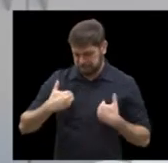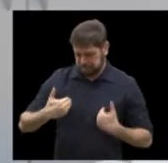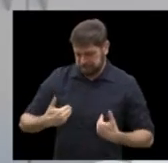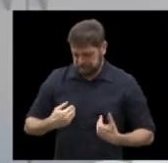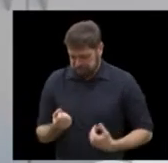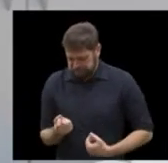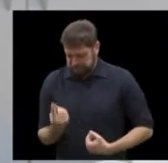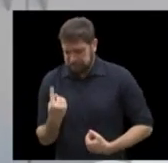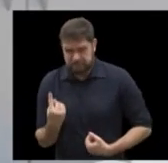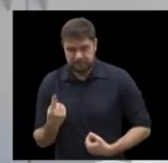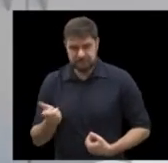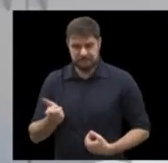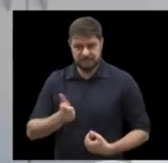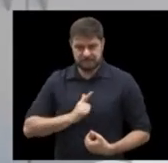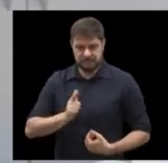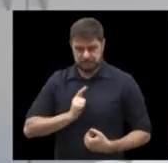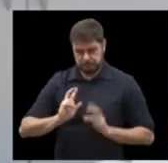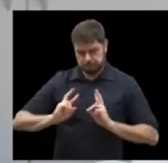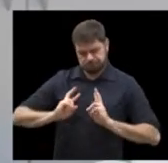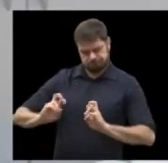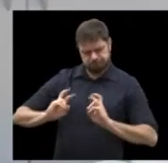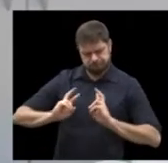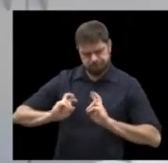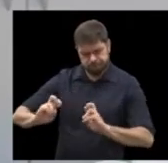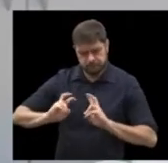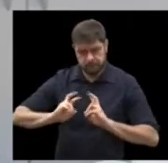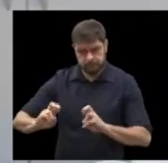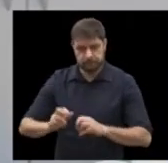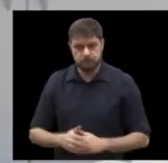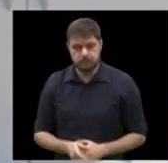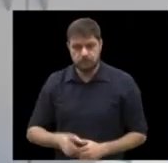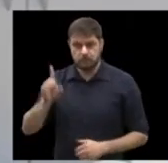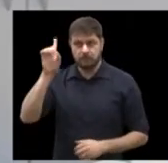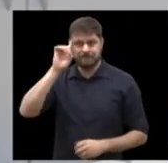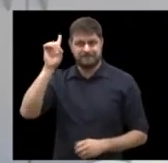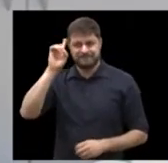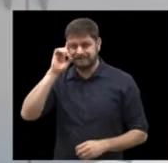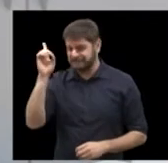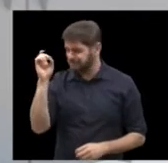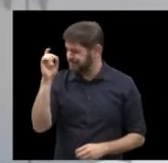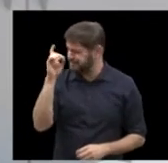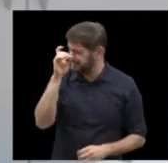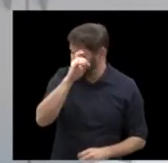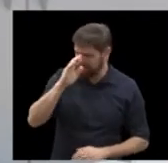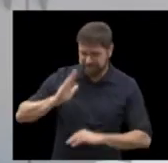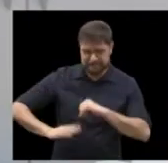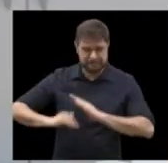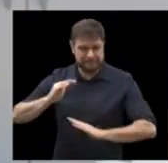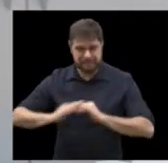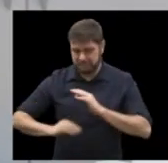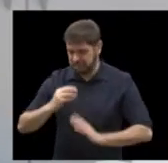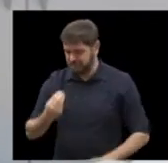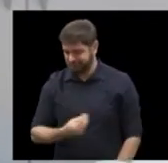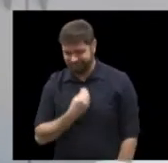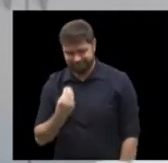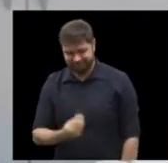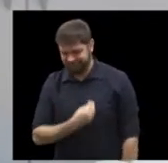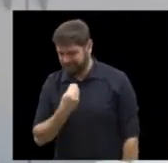ele chega com algumas situações do dia a dia dele, nas atividades da vida diária